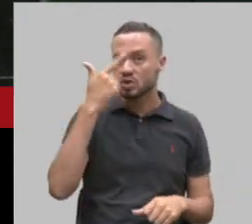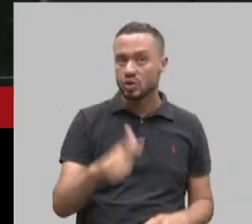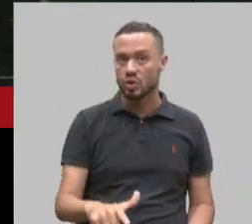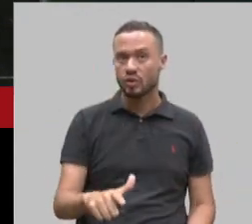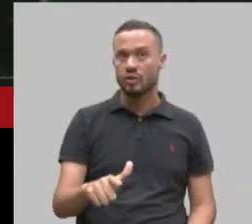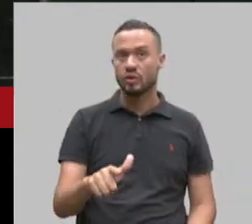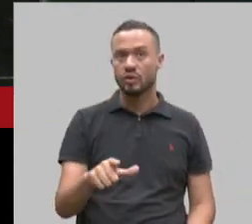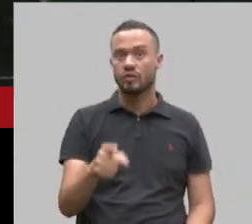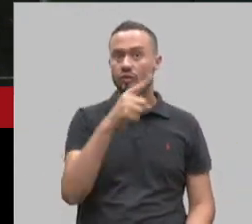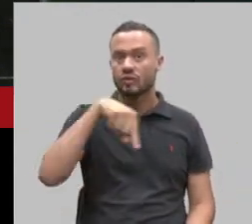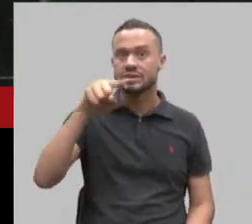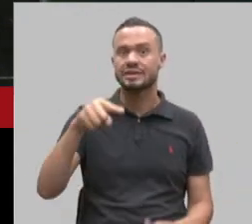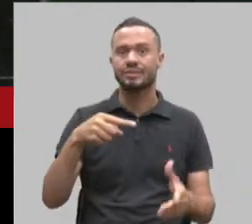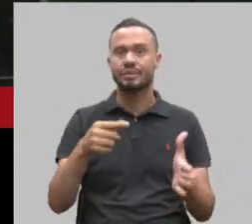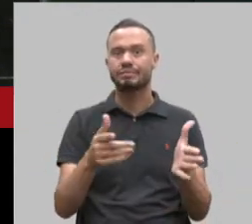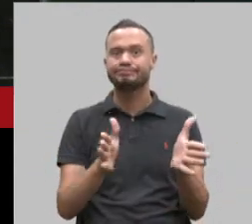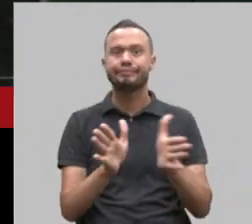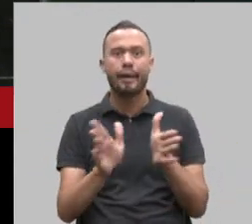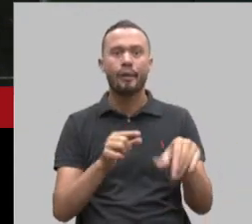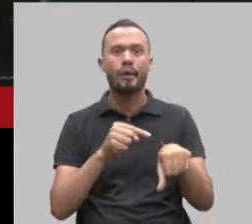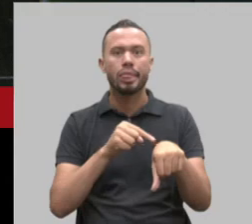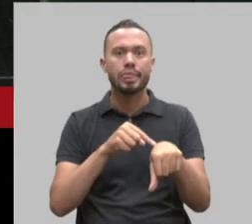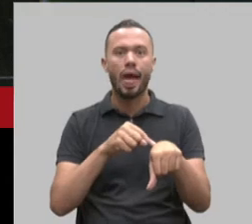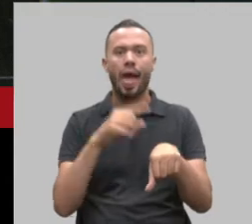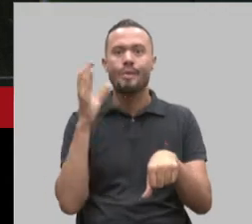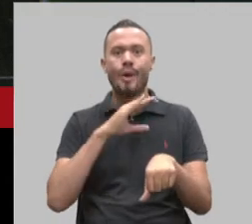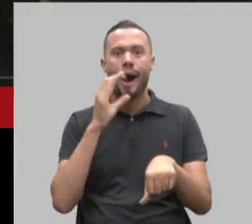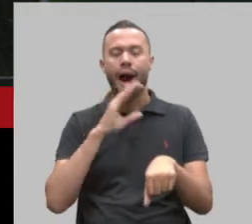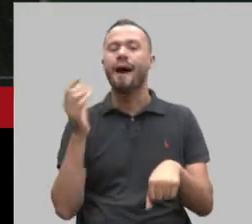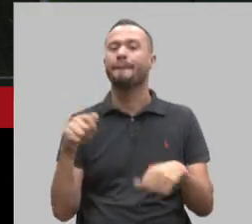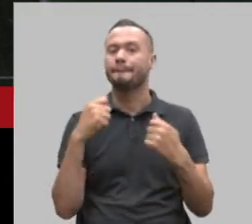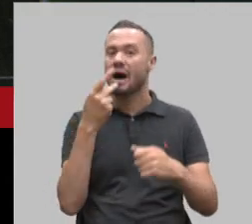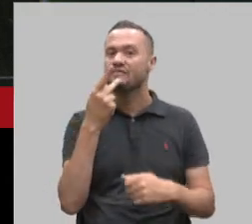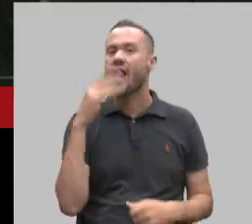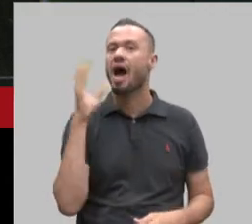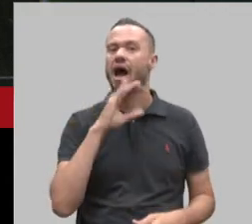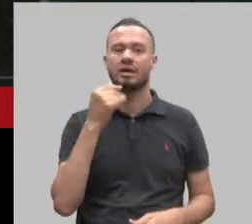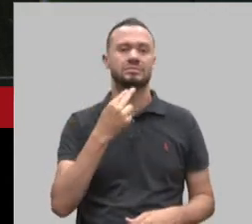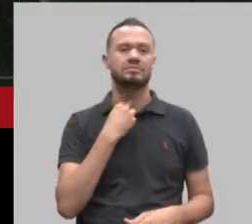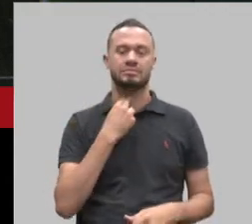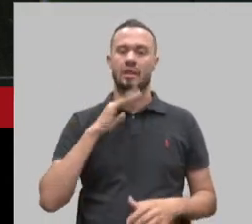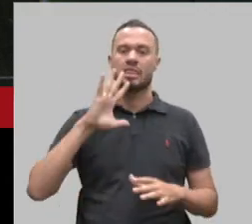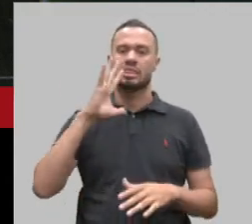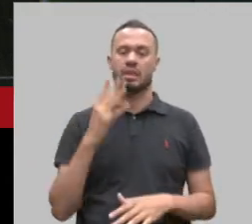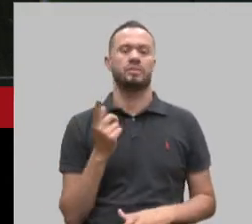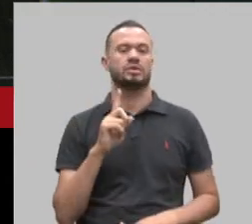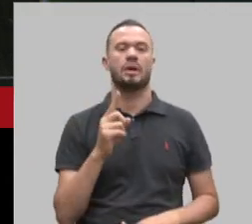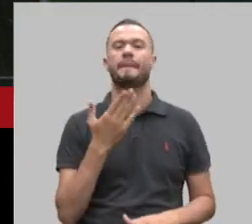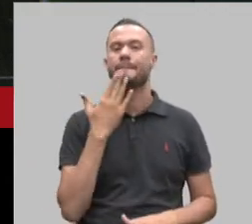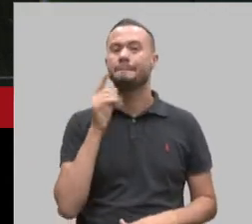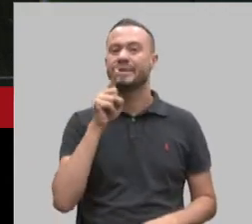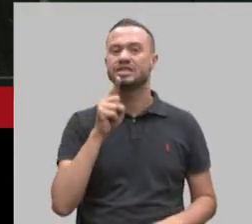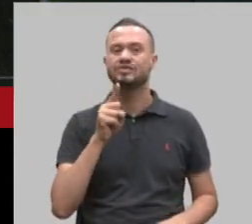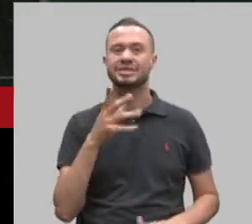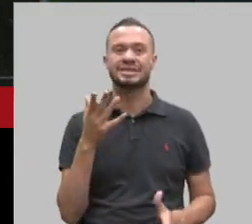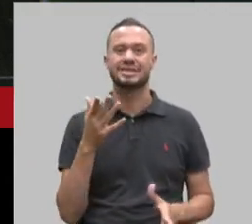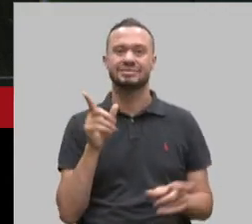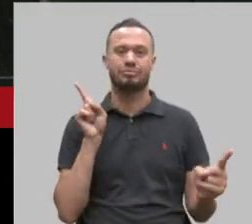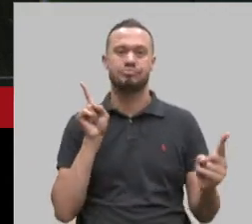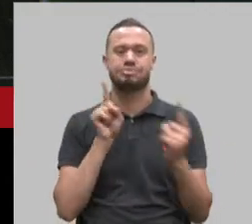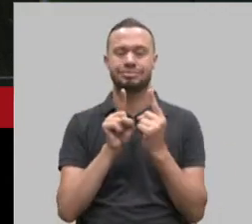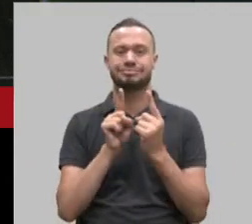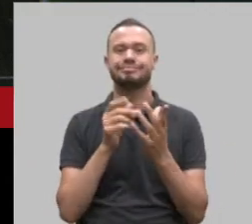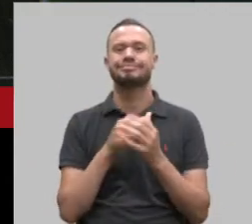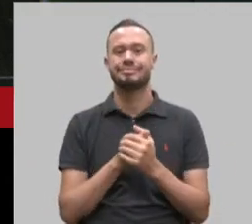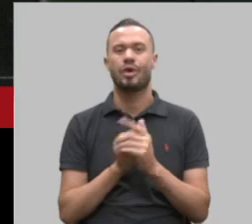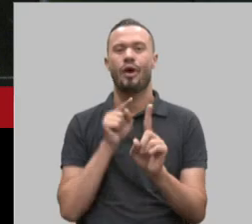infelizmente a gente todo mundo aqui tem muito para falar mas infelizmente a gente não tem todo o tempo do mundo então a gente pede que vocês sejam mais sucintos e objetivos no que que vocês